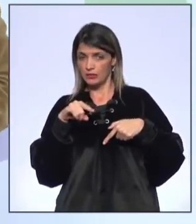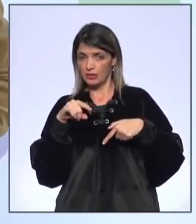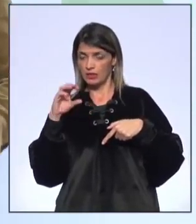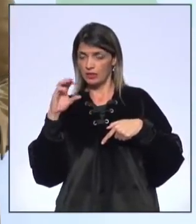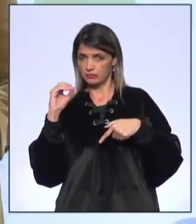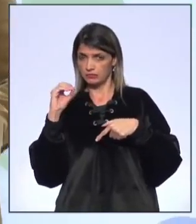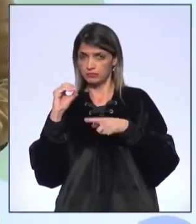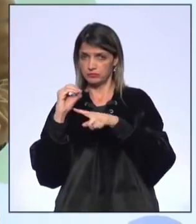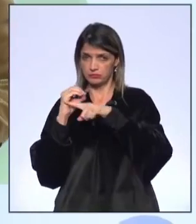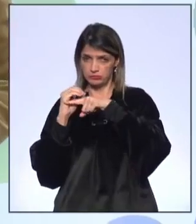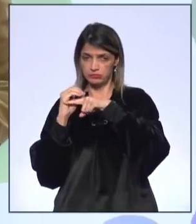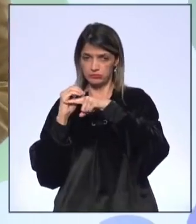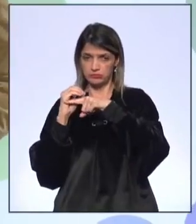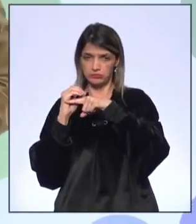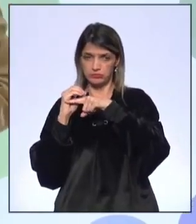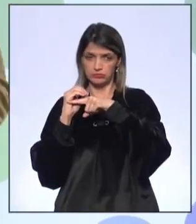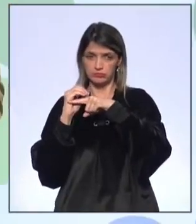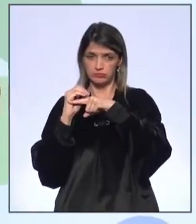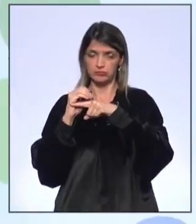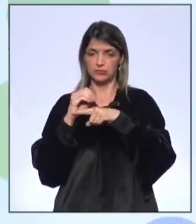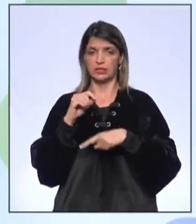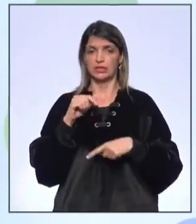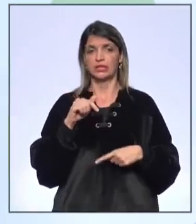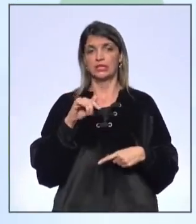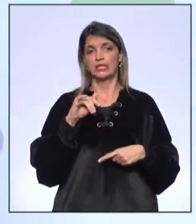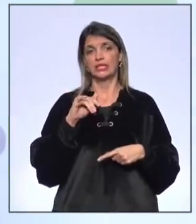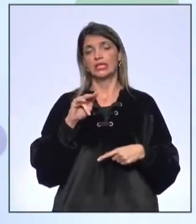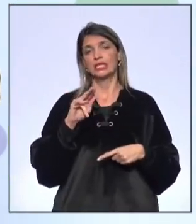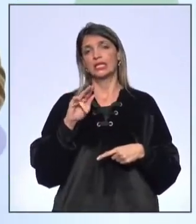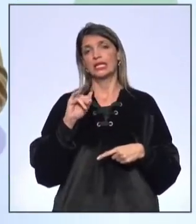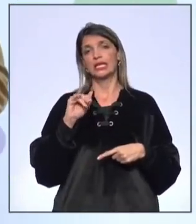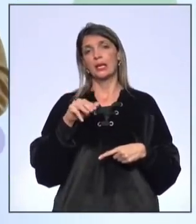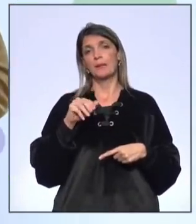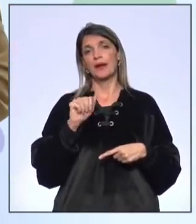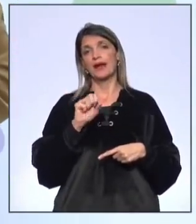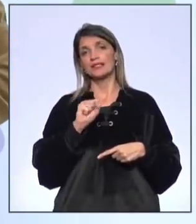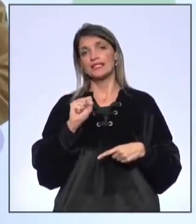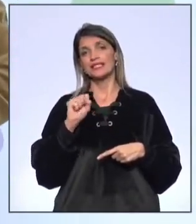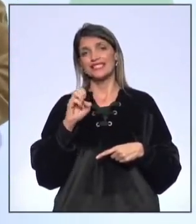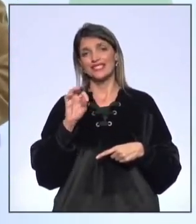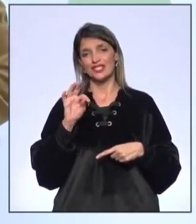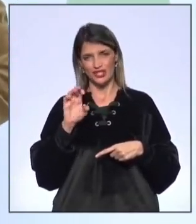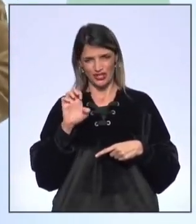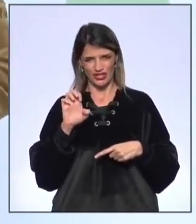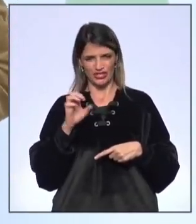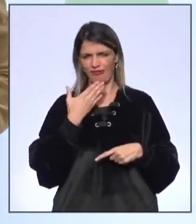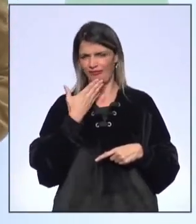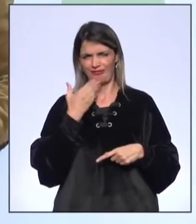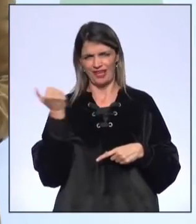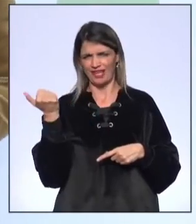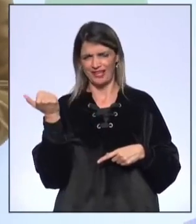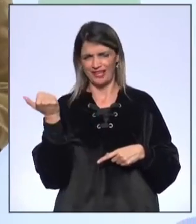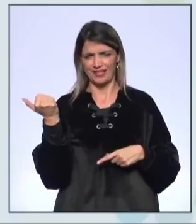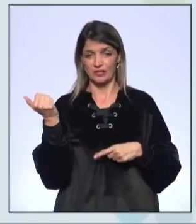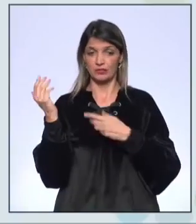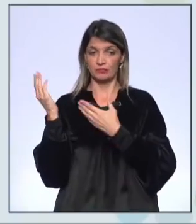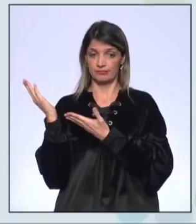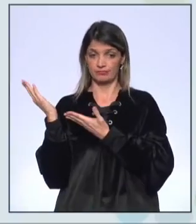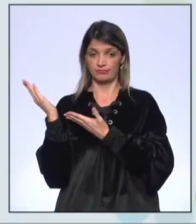que macete que chama, né? Que macete. Quantidade de calor, massa, calor específico, variação